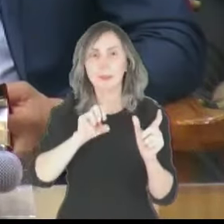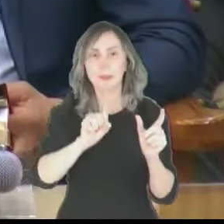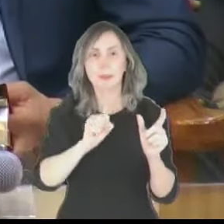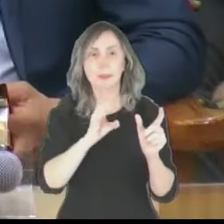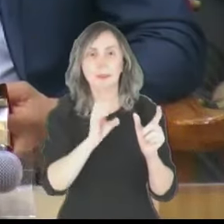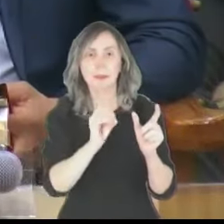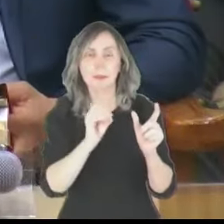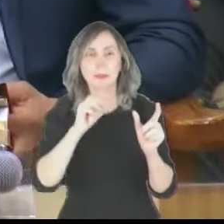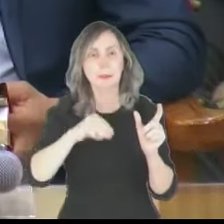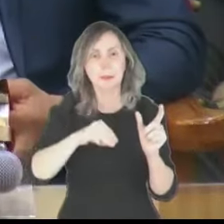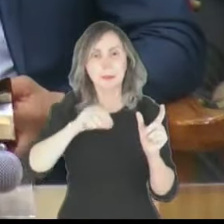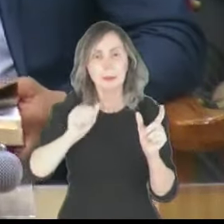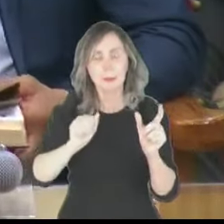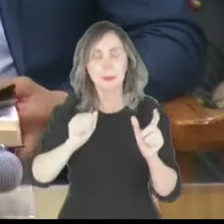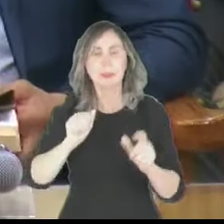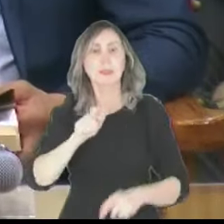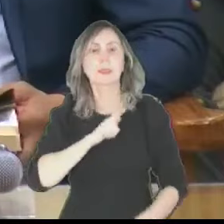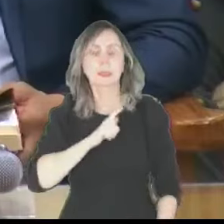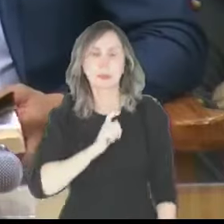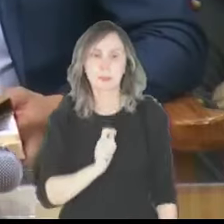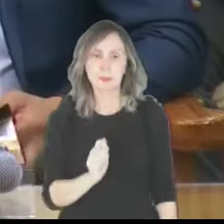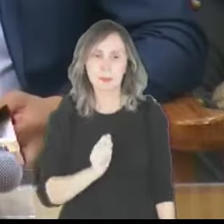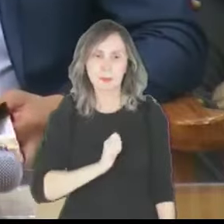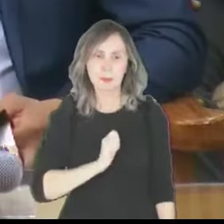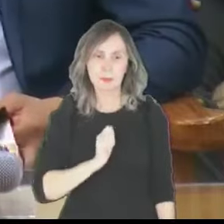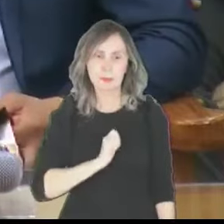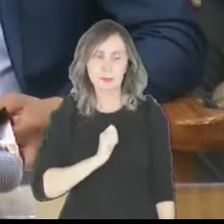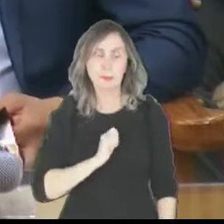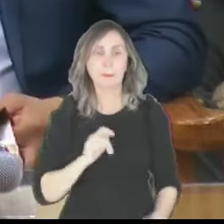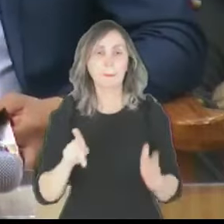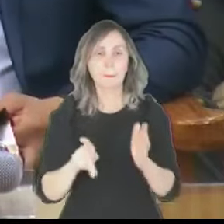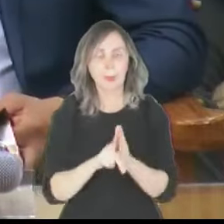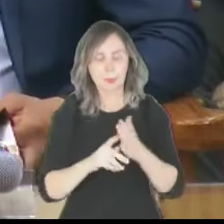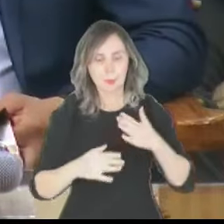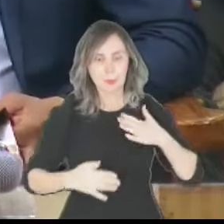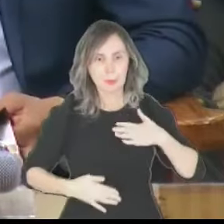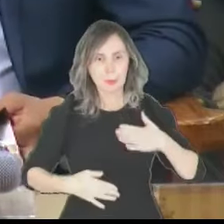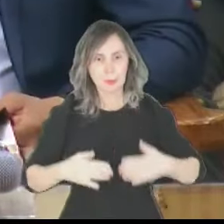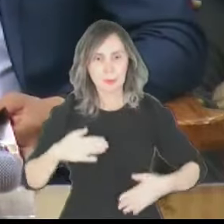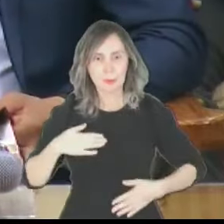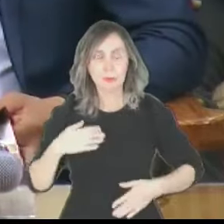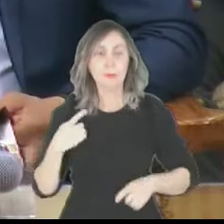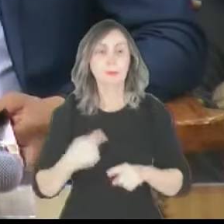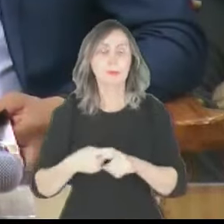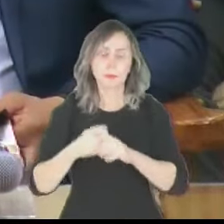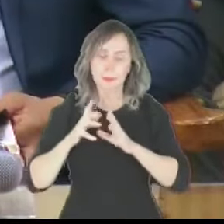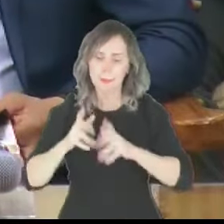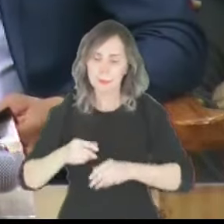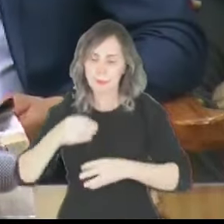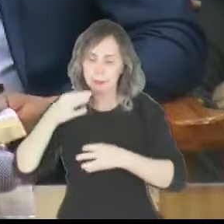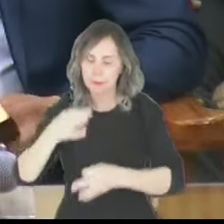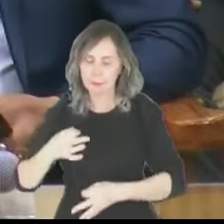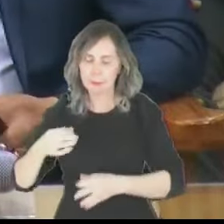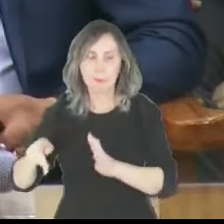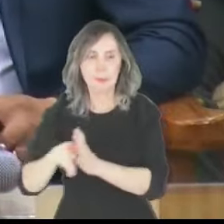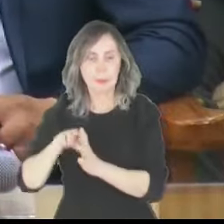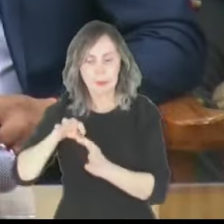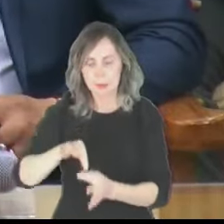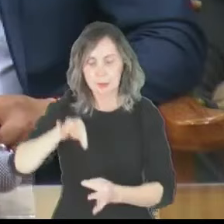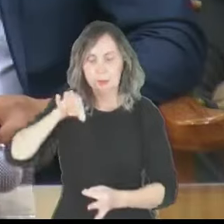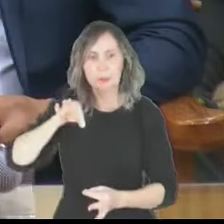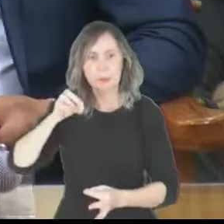do corpo. Porque a santificação é a santificação é espírito. É a santificação da